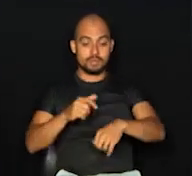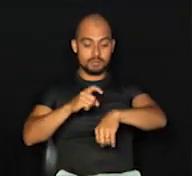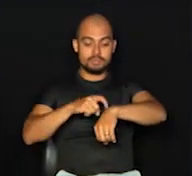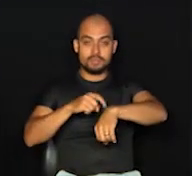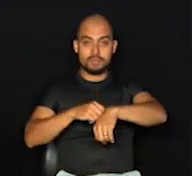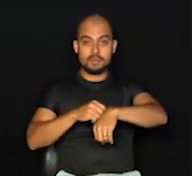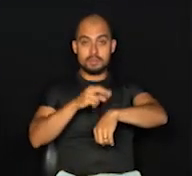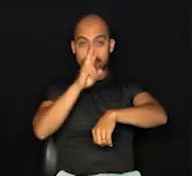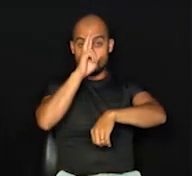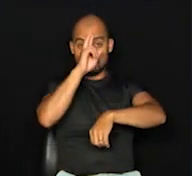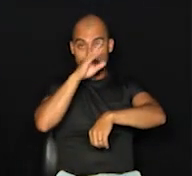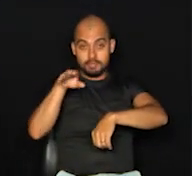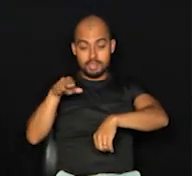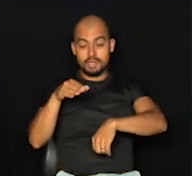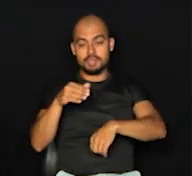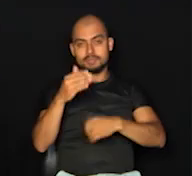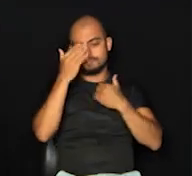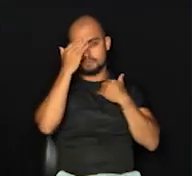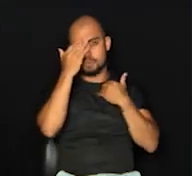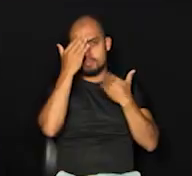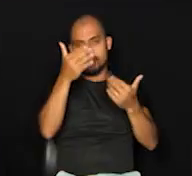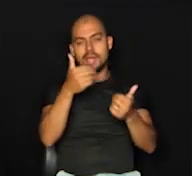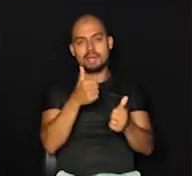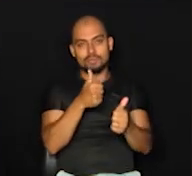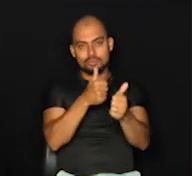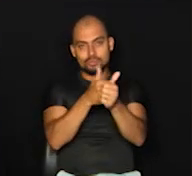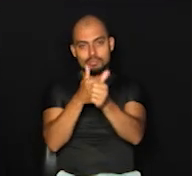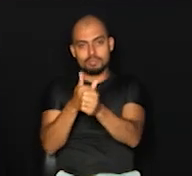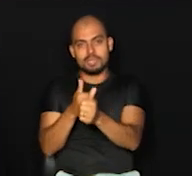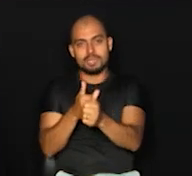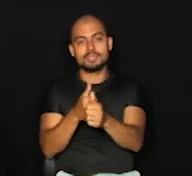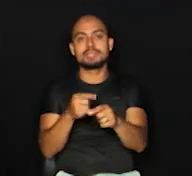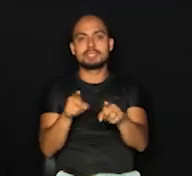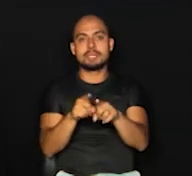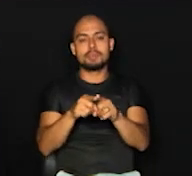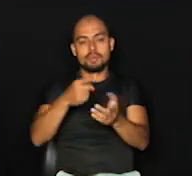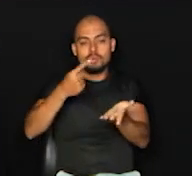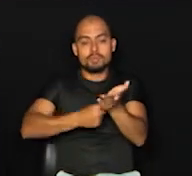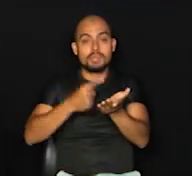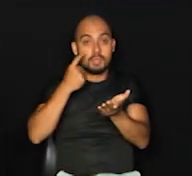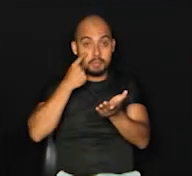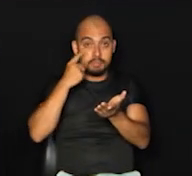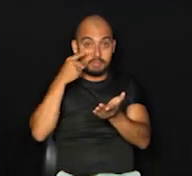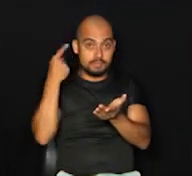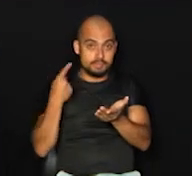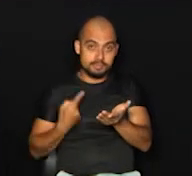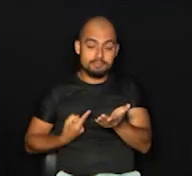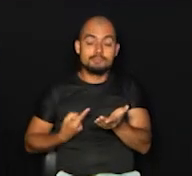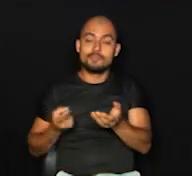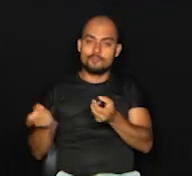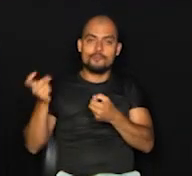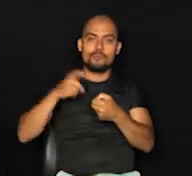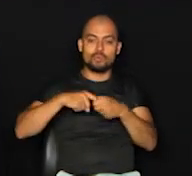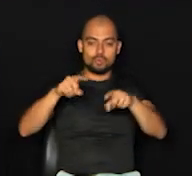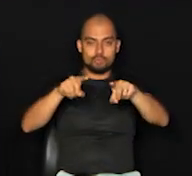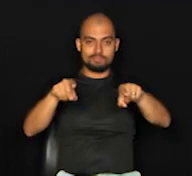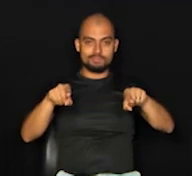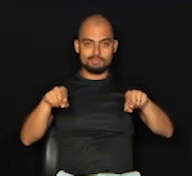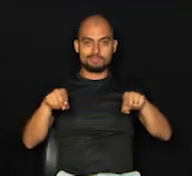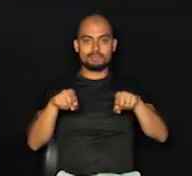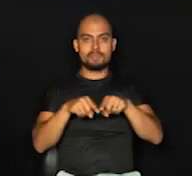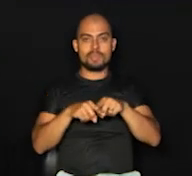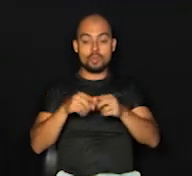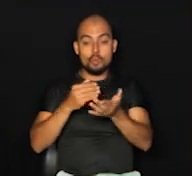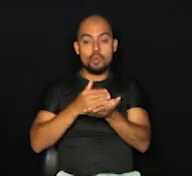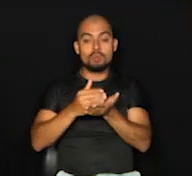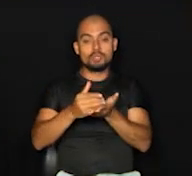12h30. Muito obrigado pela sua companhia e audiência. E como combinado, a Mina Abreu retornou aos estúdios agora. Ela que começou